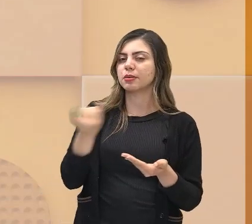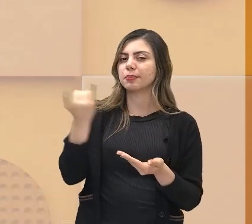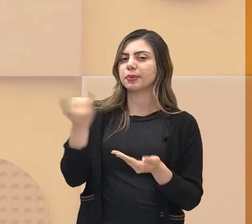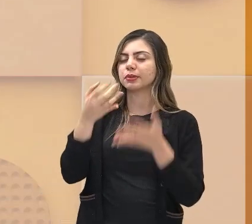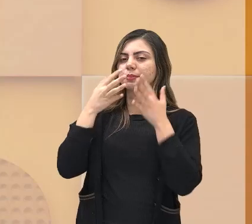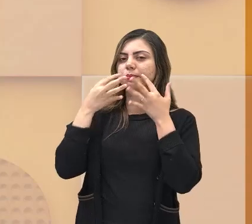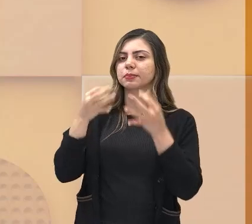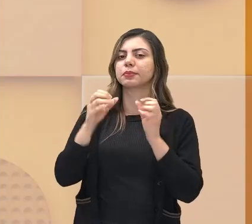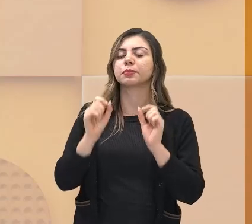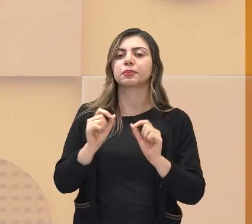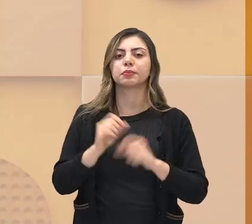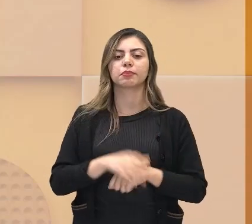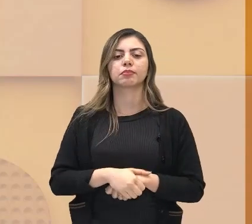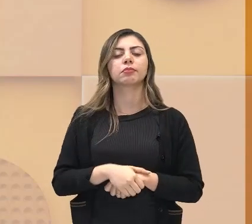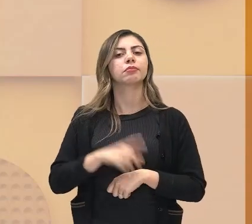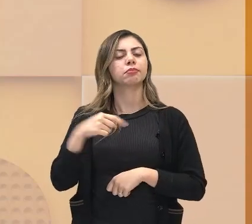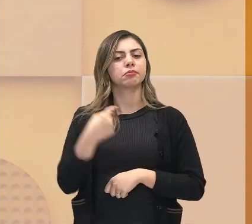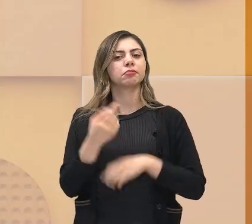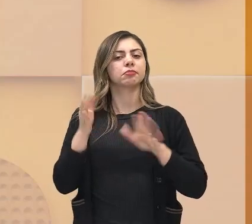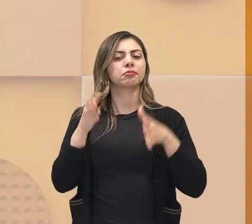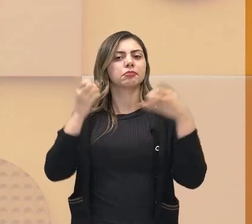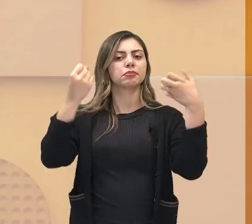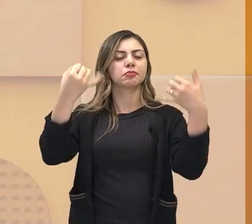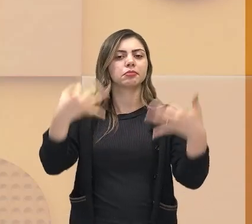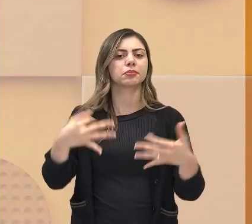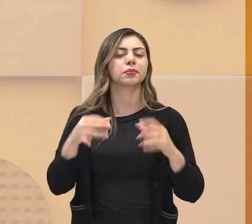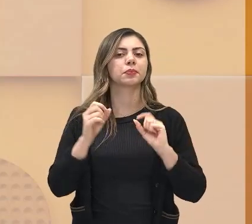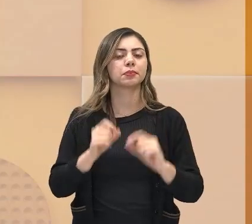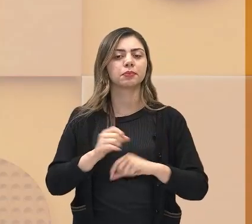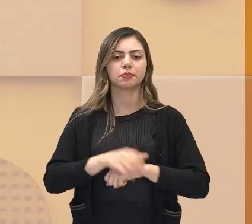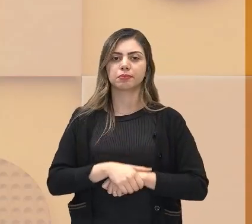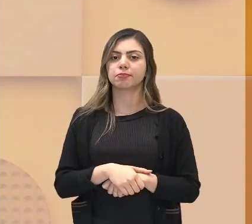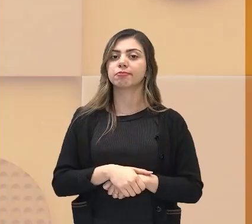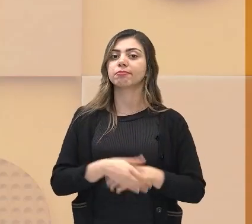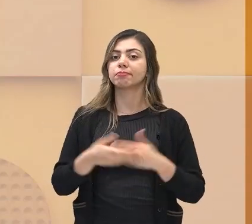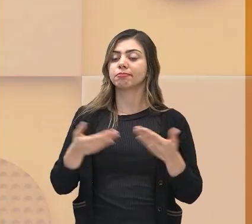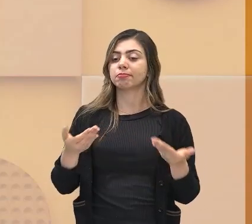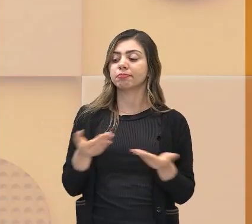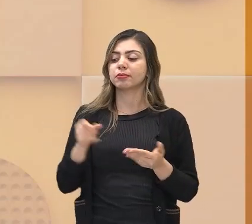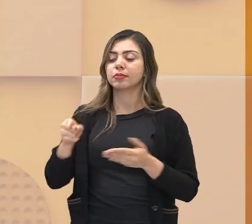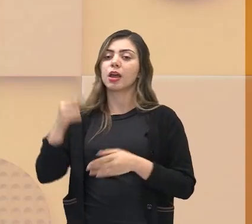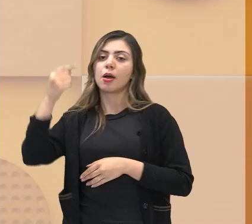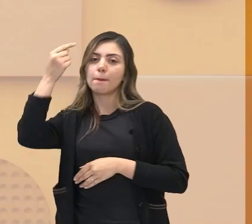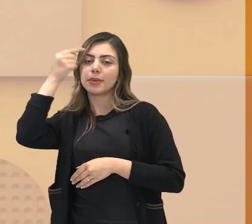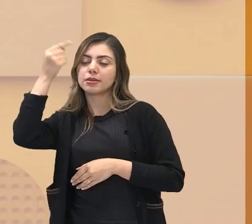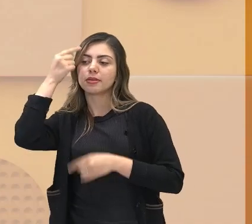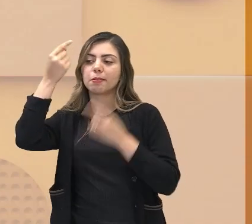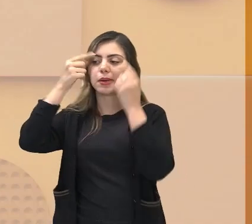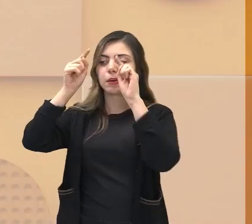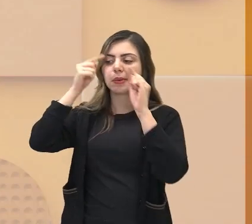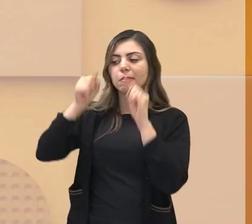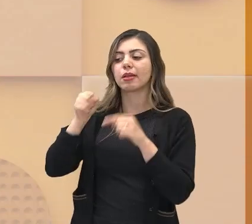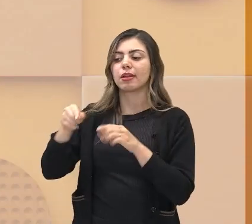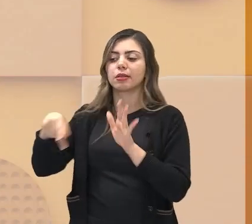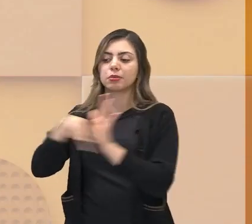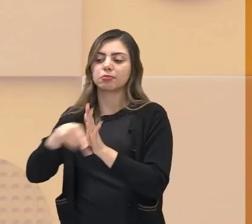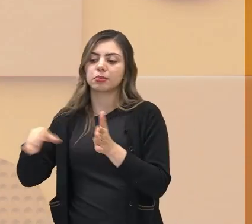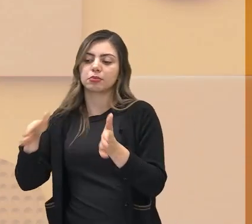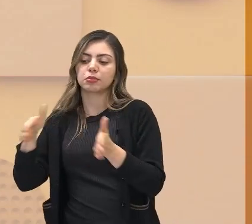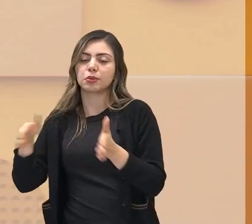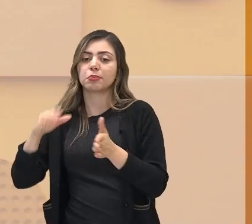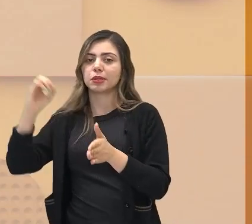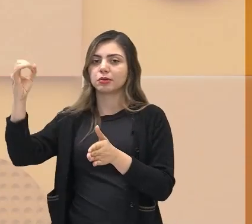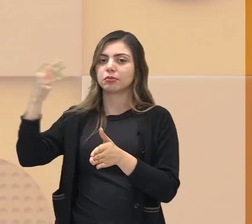quê? Bom, já falamos que os ideais iluministas, né,